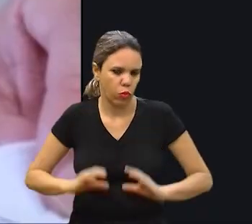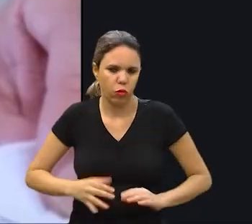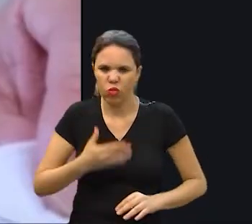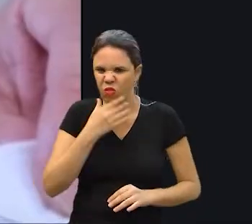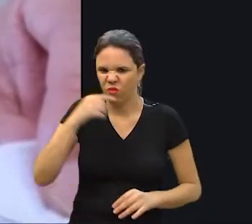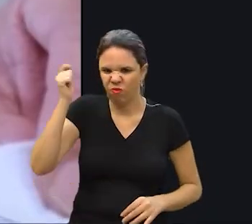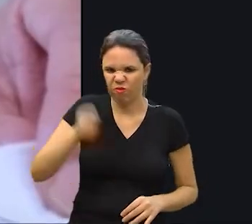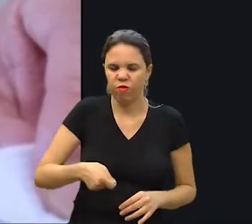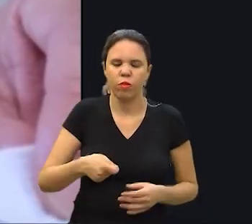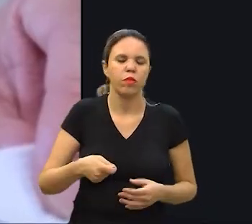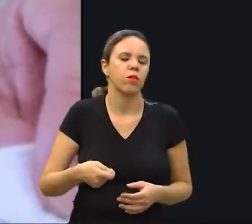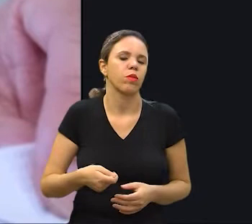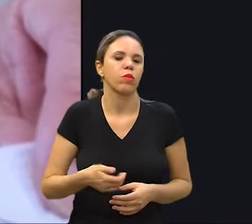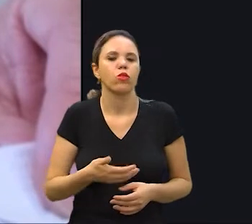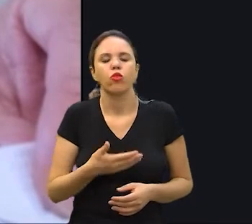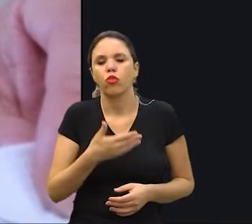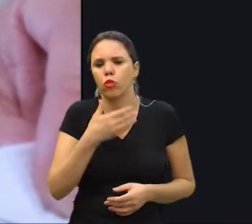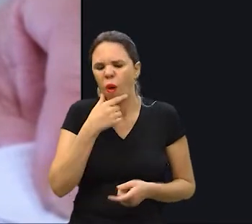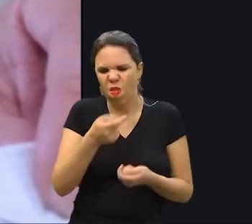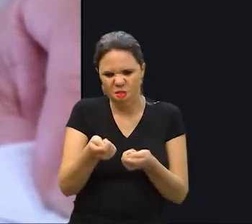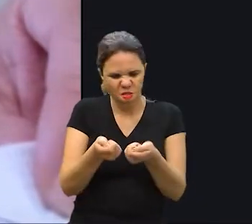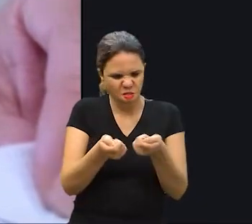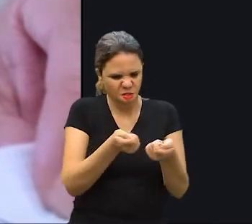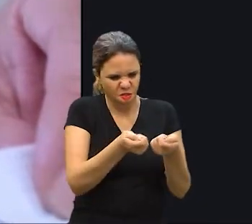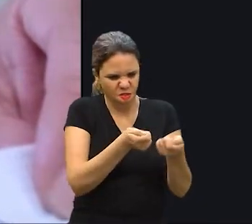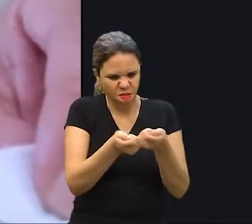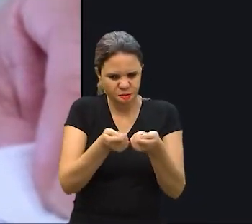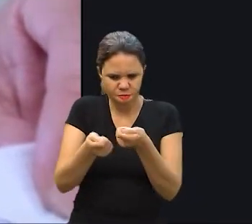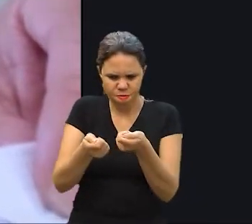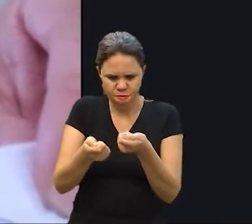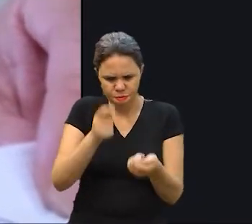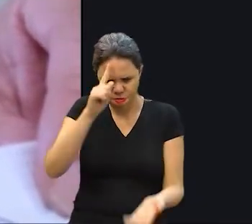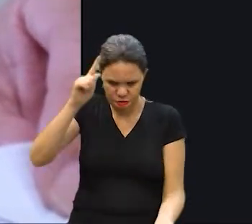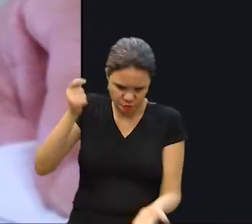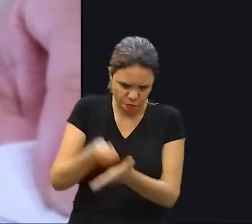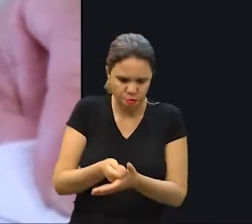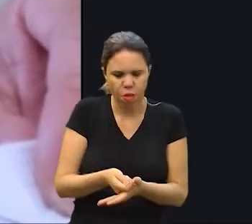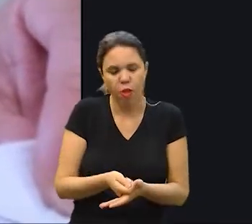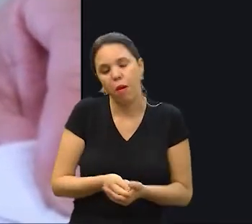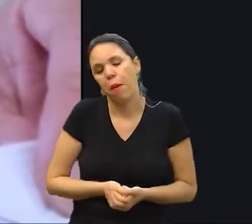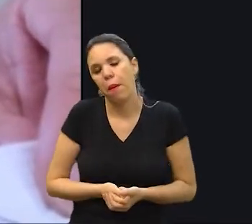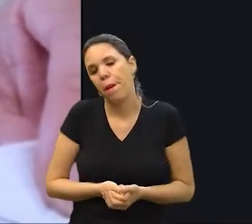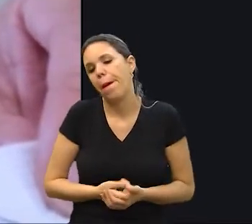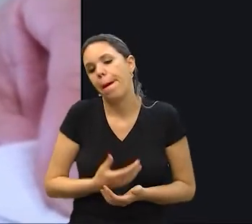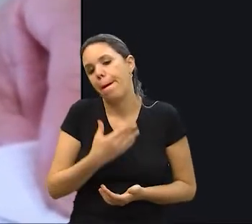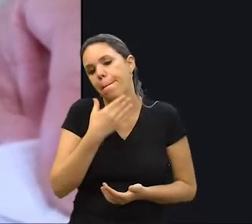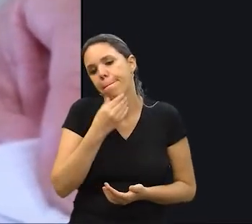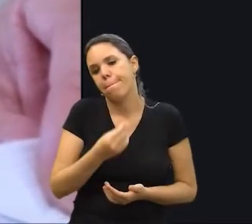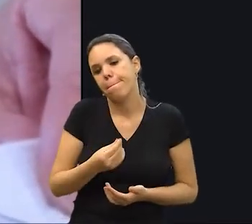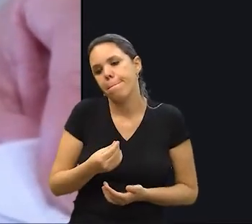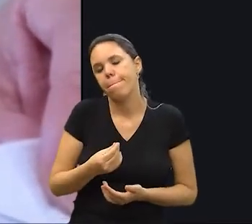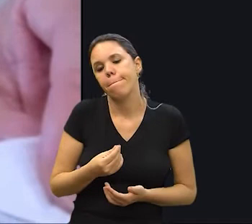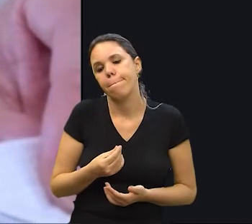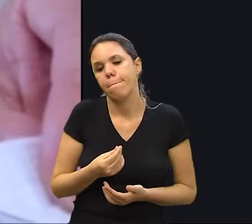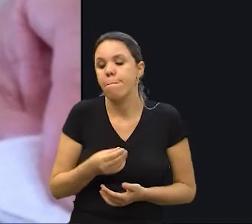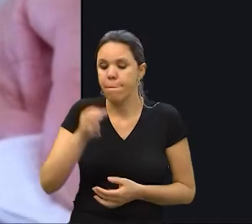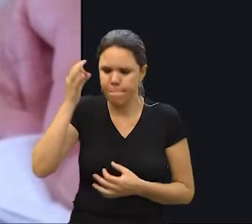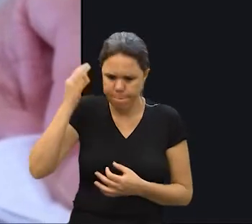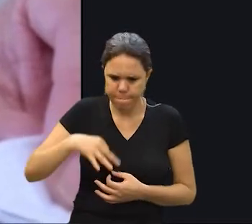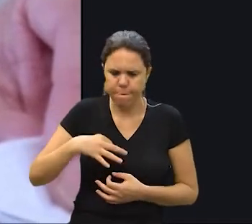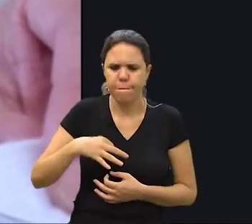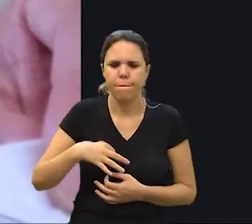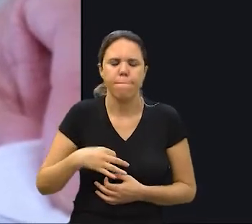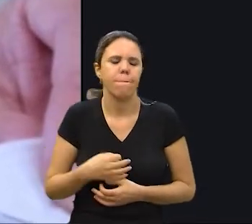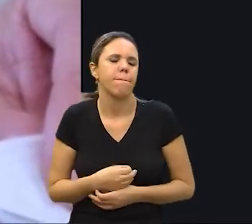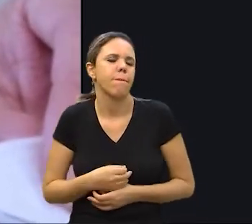postura machista. Que o homem domina, que o homem manda, que o homem está